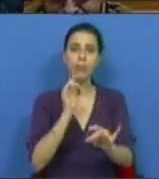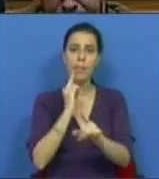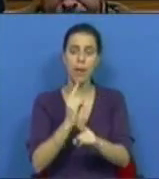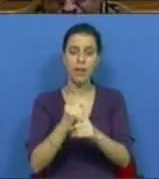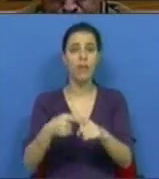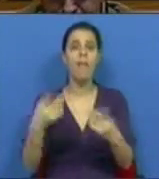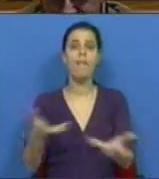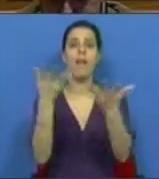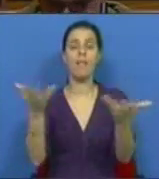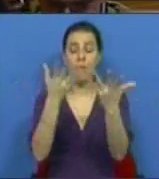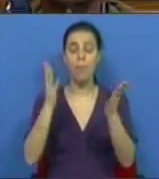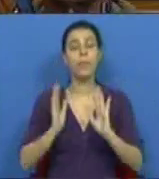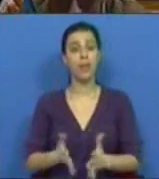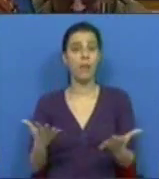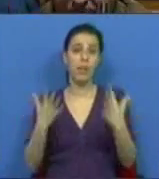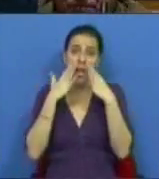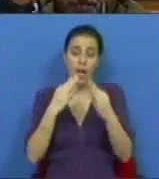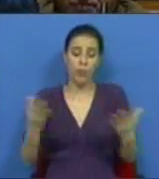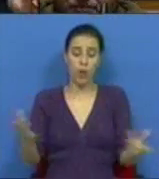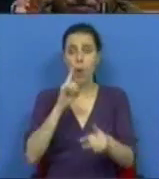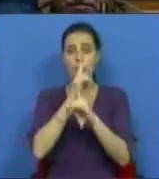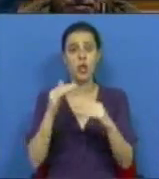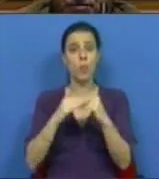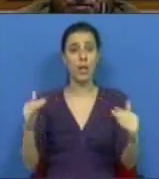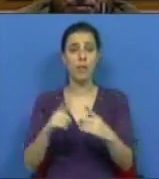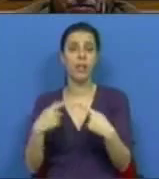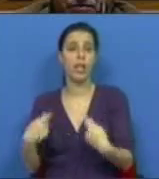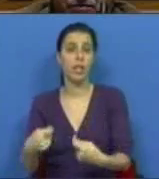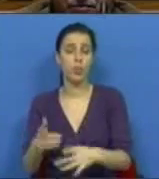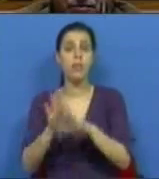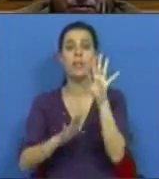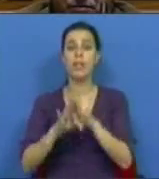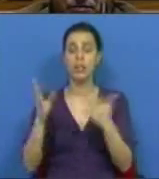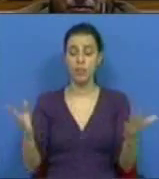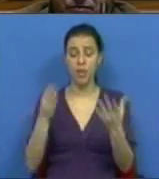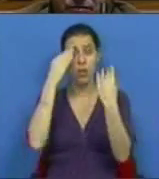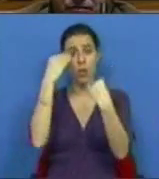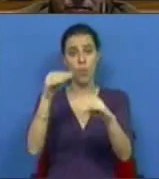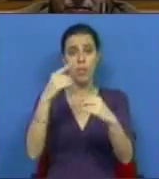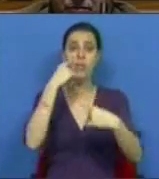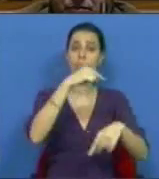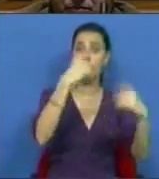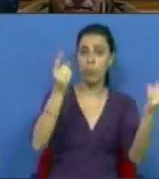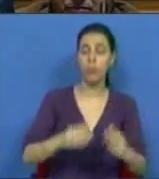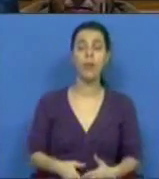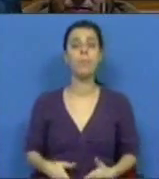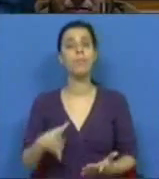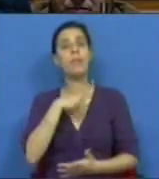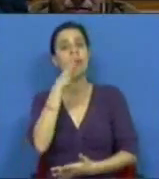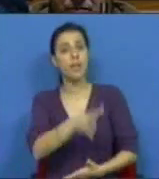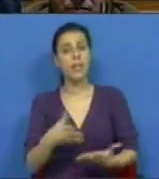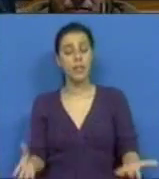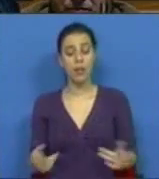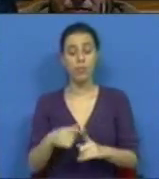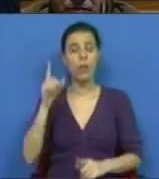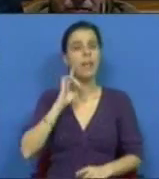e estimulados. E que deve ser, naturalmente, ao mesmo nível da despesa que se faz com o ensino público. Sublinhamos